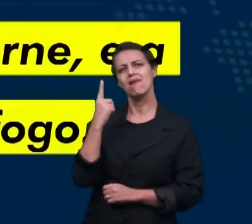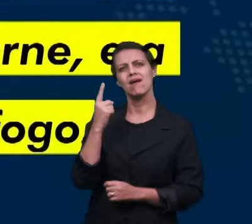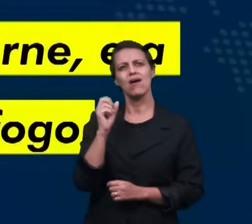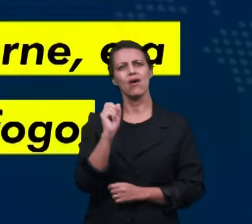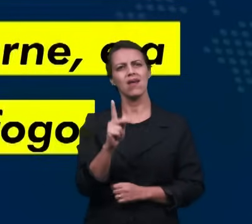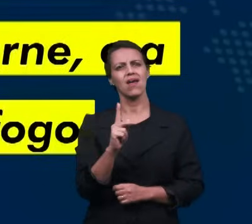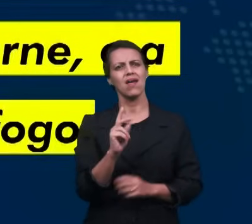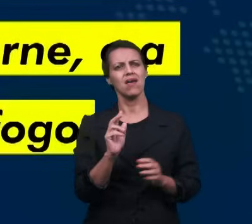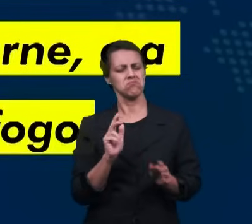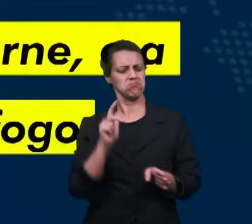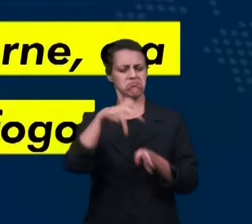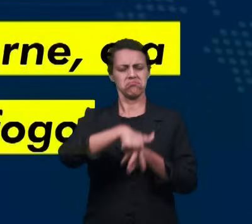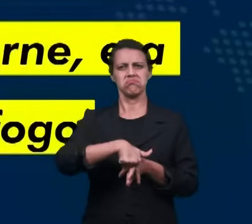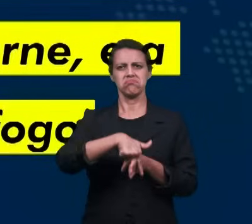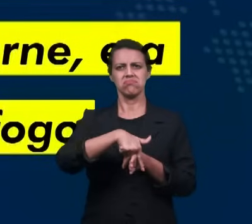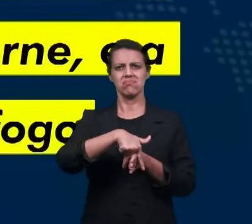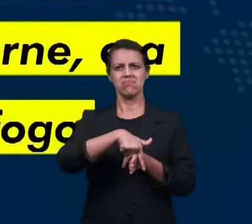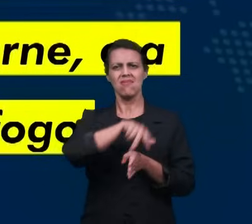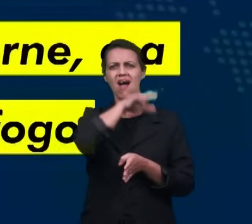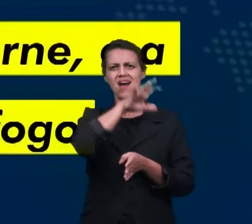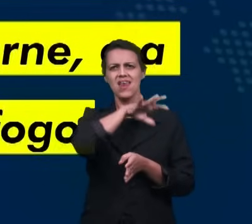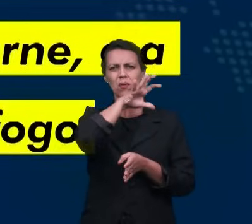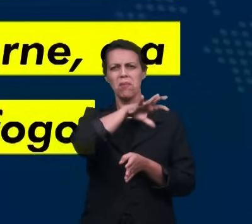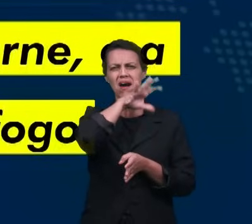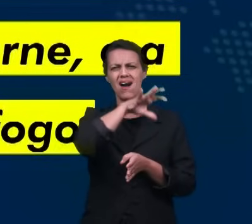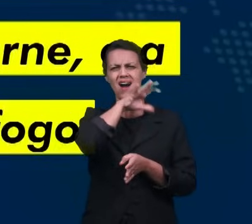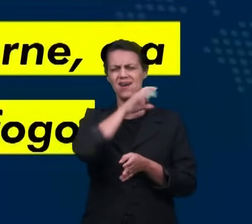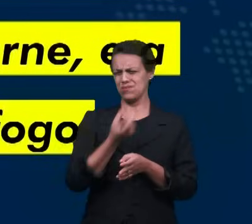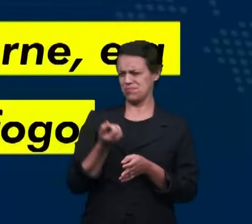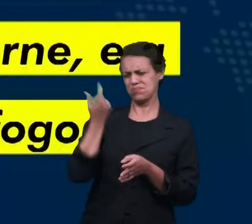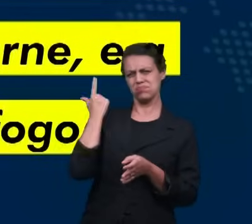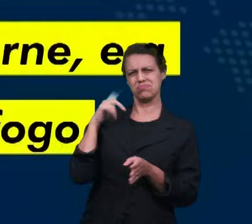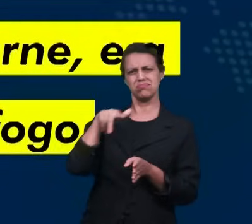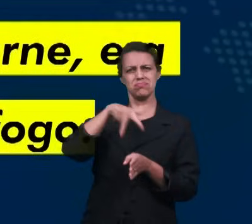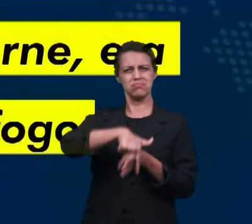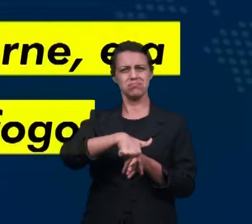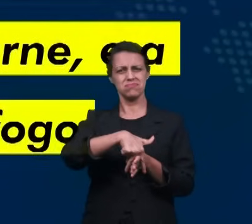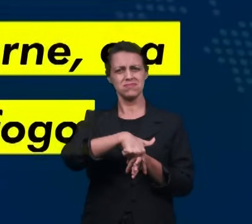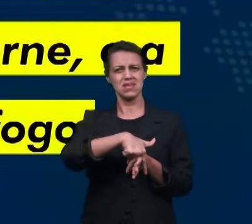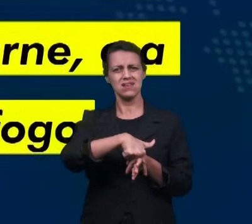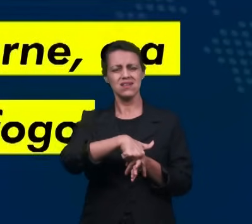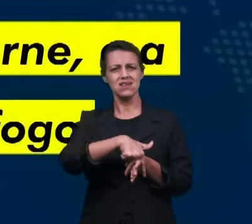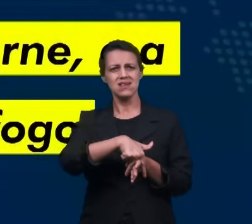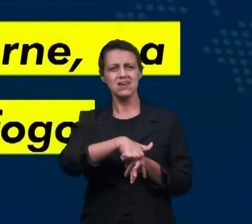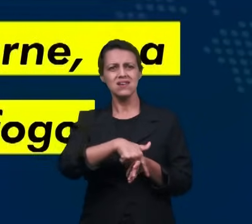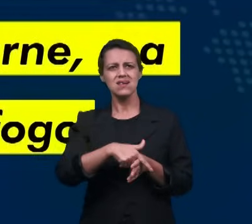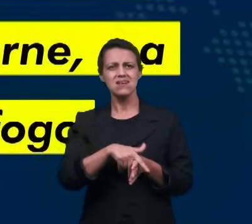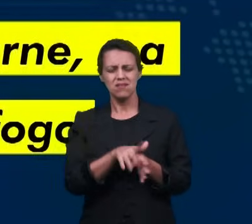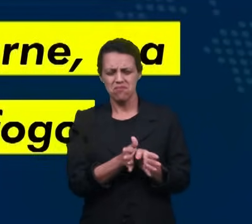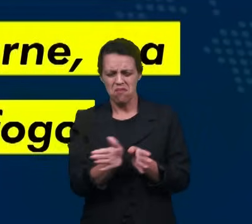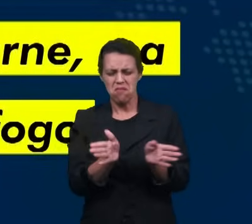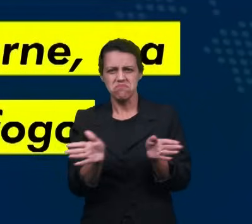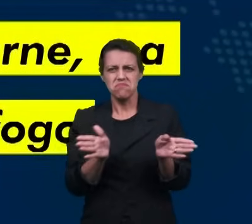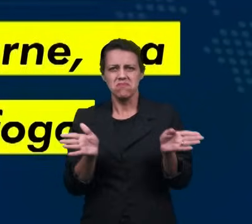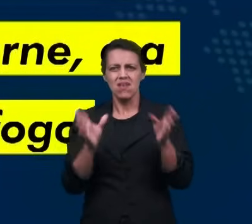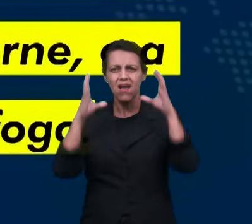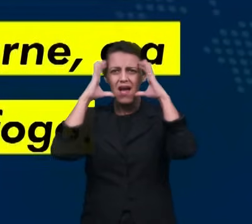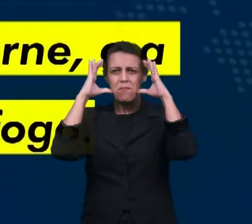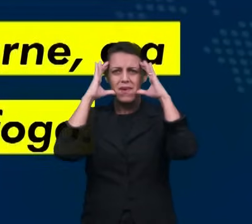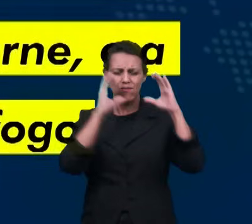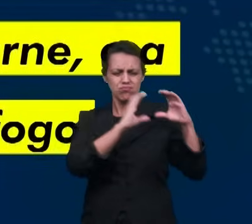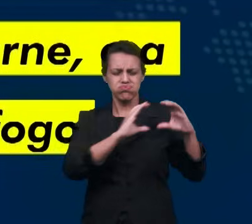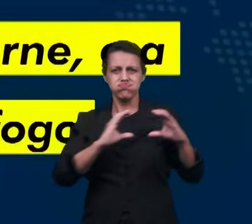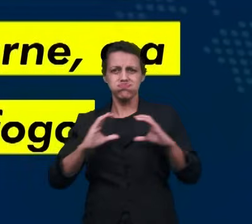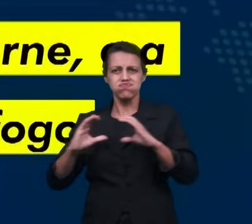de uma besta, né? Porque, veja aqui, a igreja, ela foi chamada para viver sob o governo do